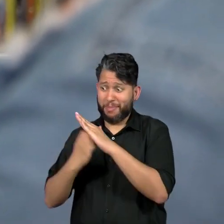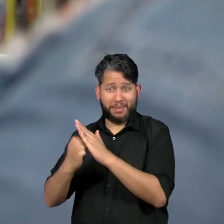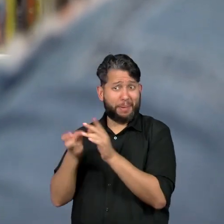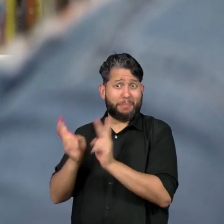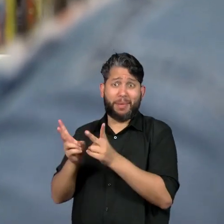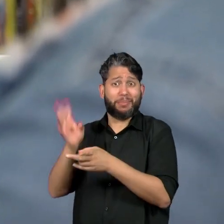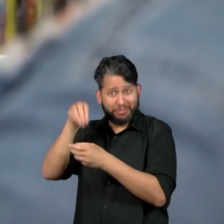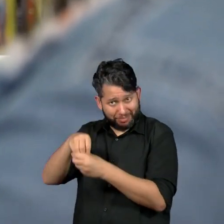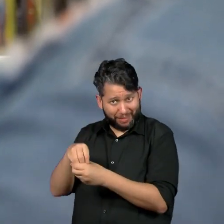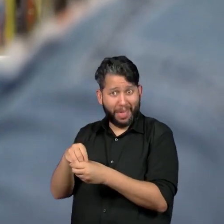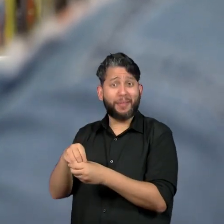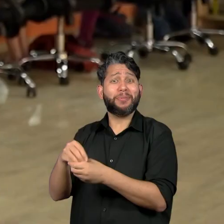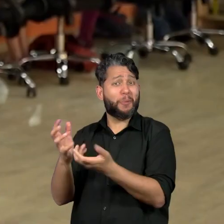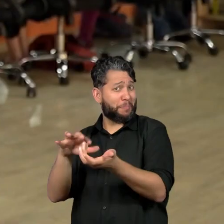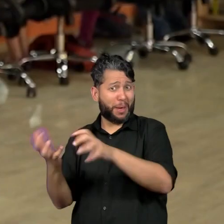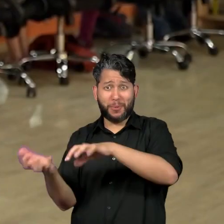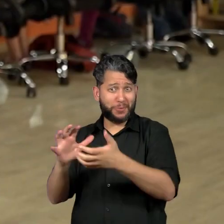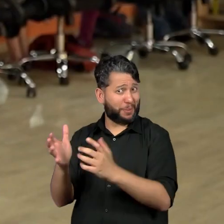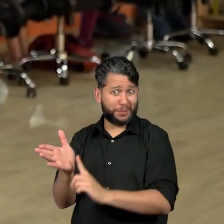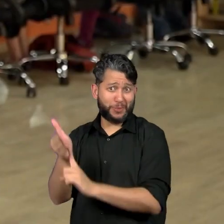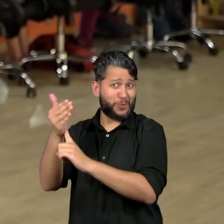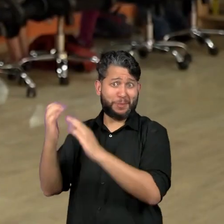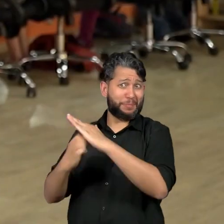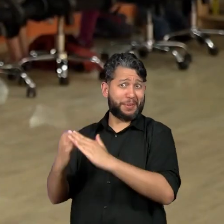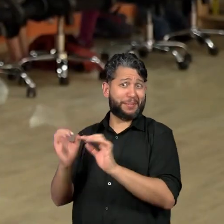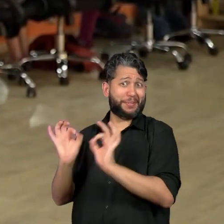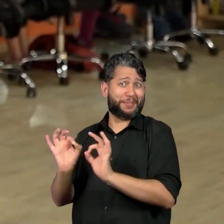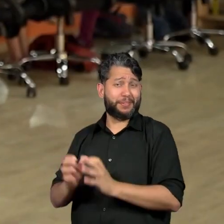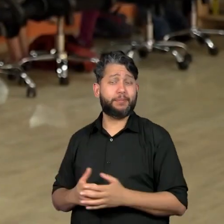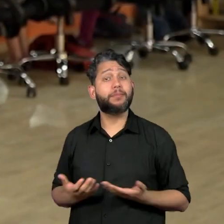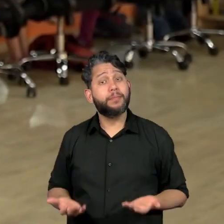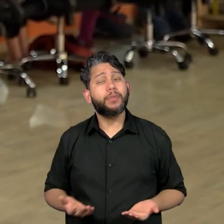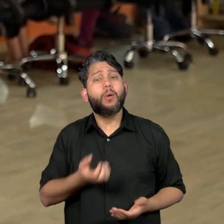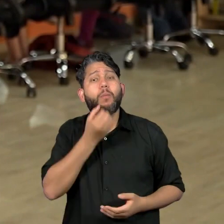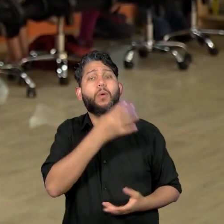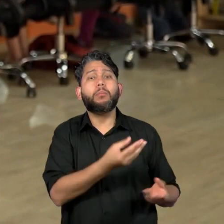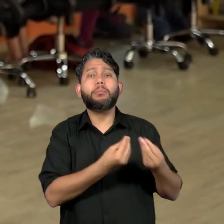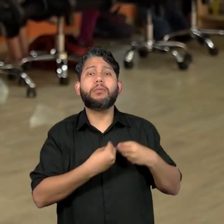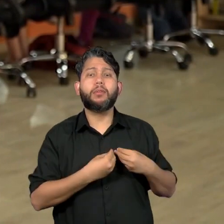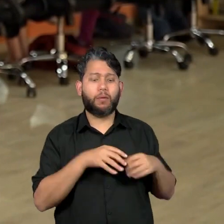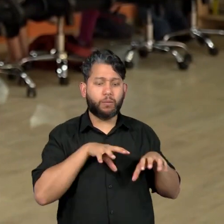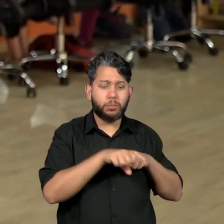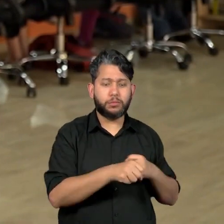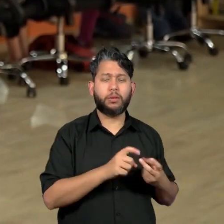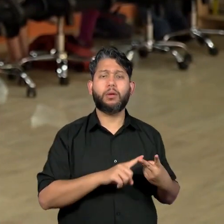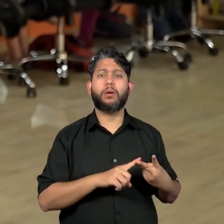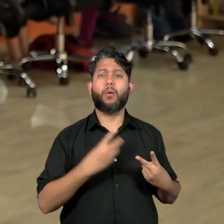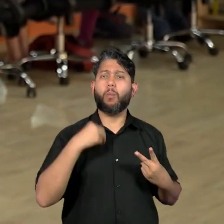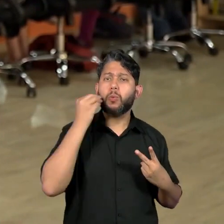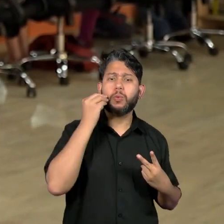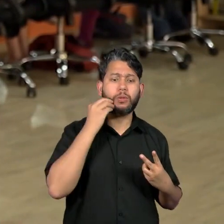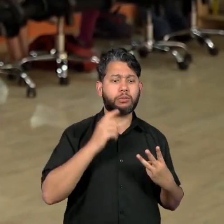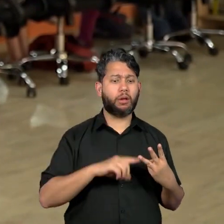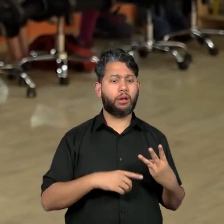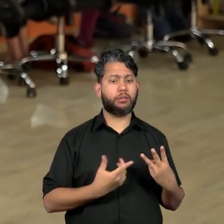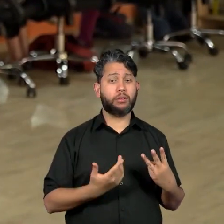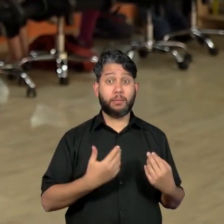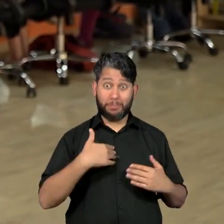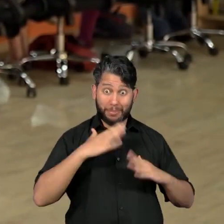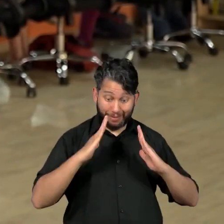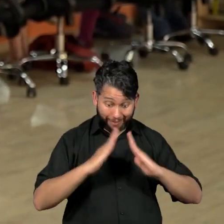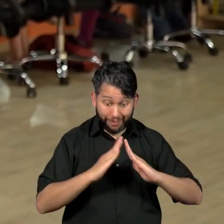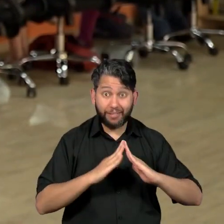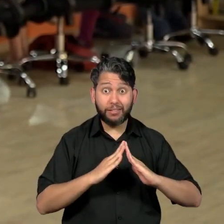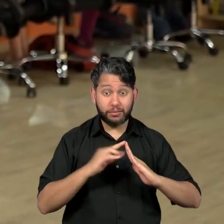das favelas. Para o pessoal ter uma qualificação melhor, ter uma oportunidade, mudar a transformação tanto da sua casa,